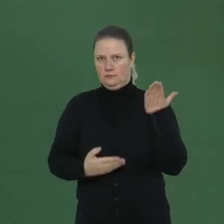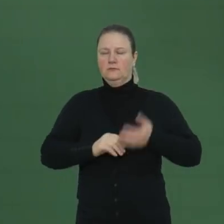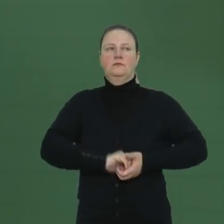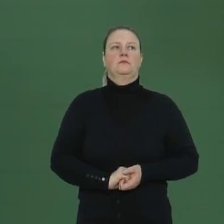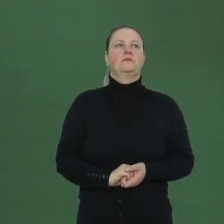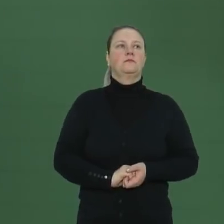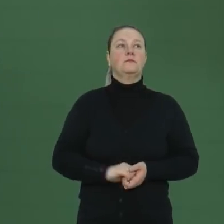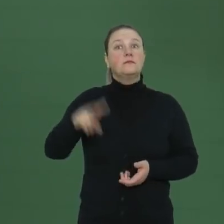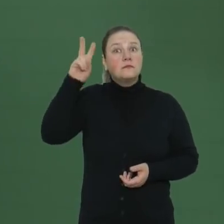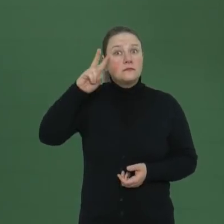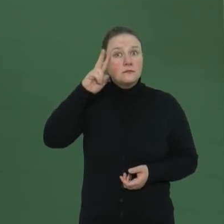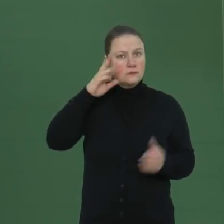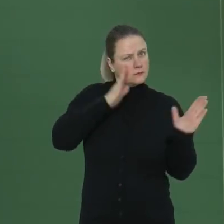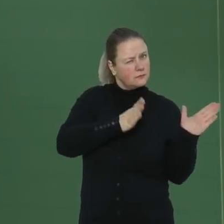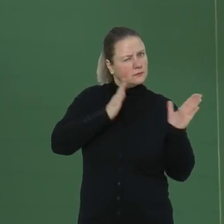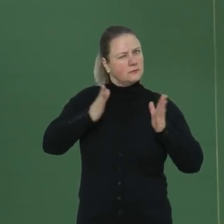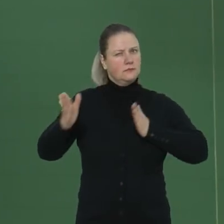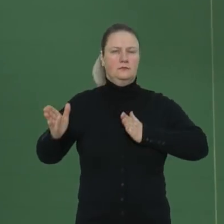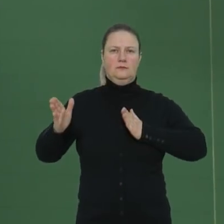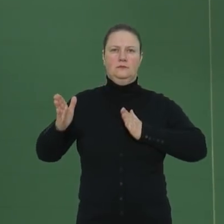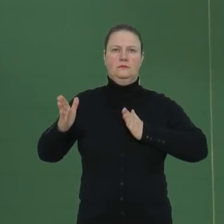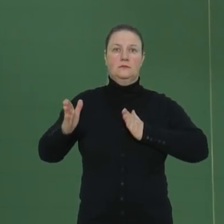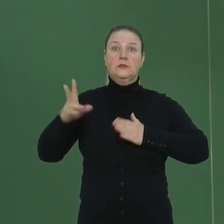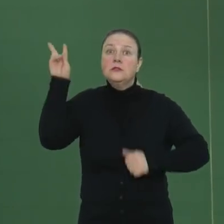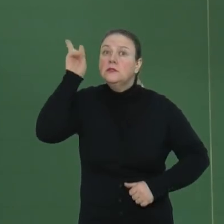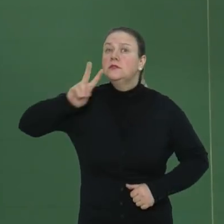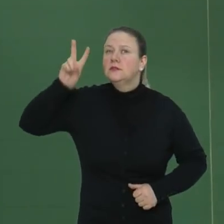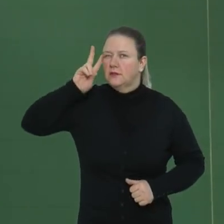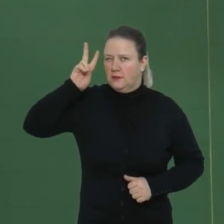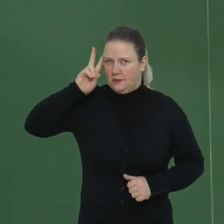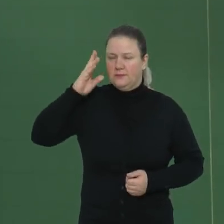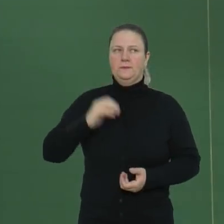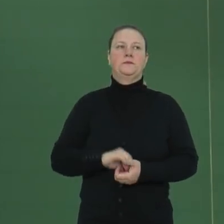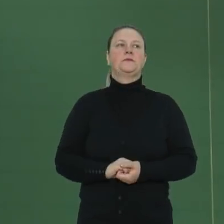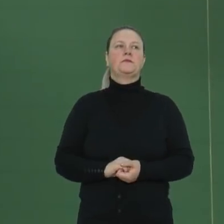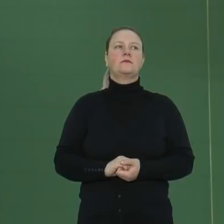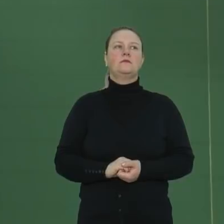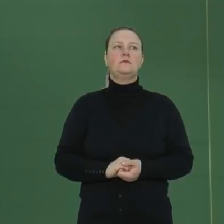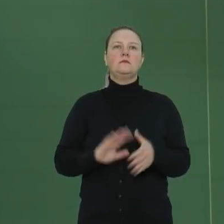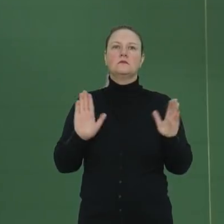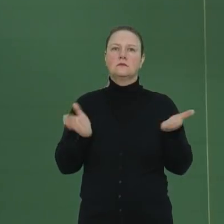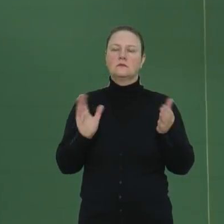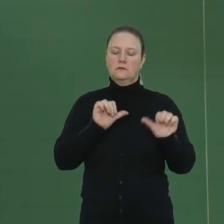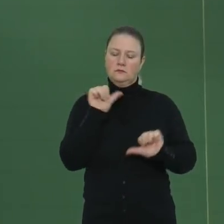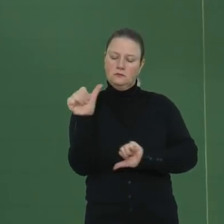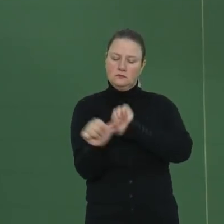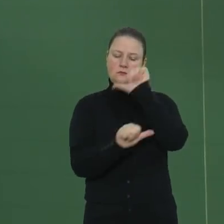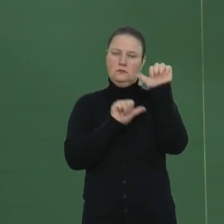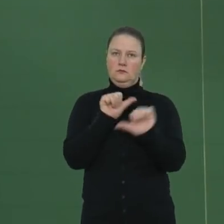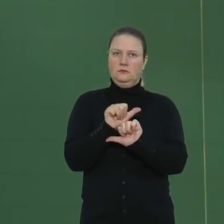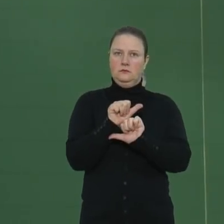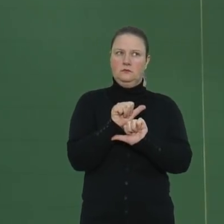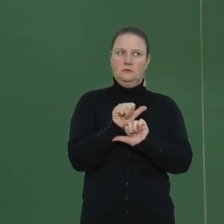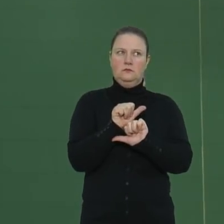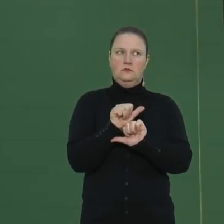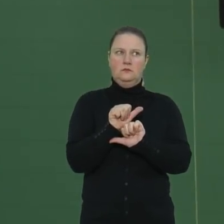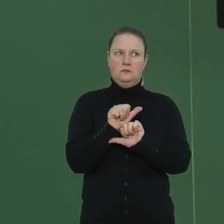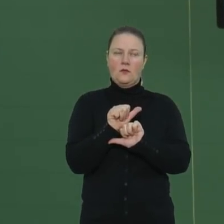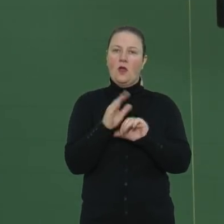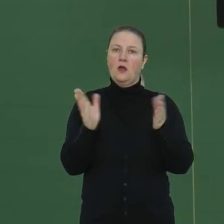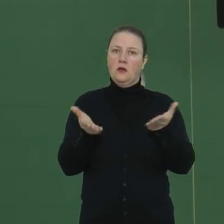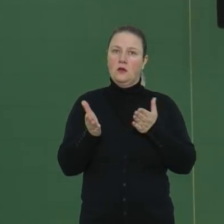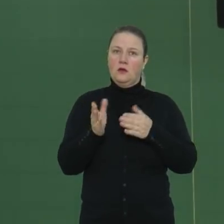esquecerem disso. Senão vocês verificam ali e pensam que a professora, ué, mas de onde que tirou, né? Então aqui, transformando agora esses 5 décimos em